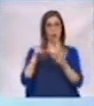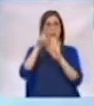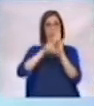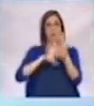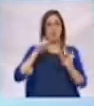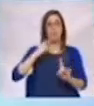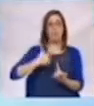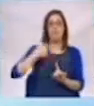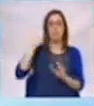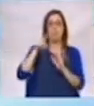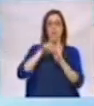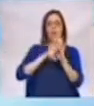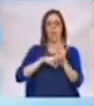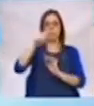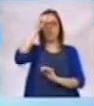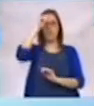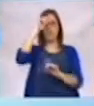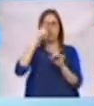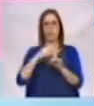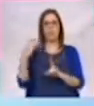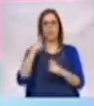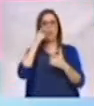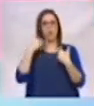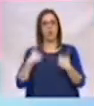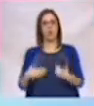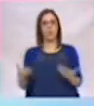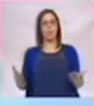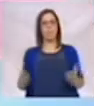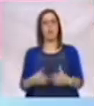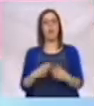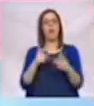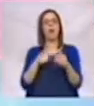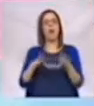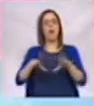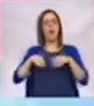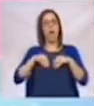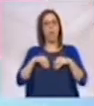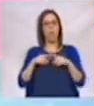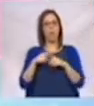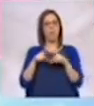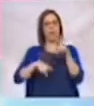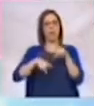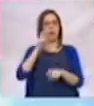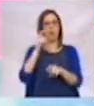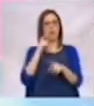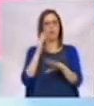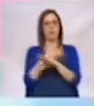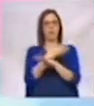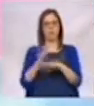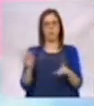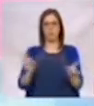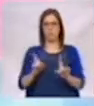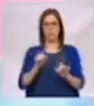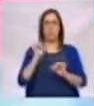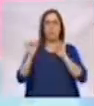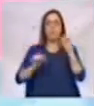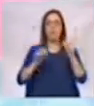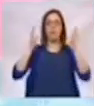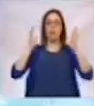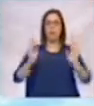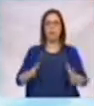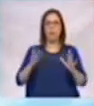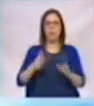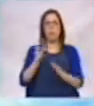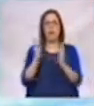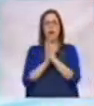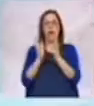quebra uma regra fundamental de respeito pelos direitos humanos, do acolhimento de refugiados sem distinção de nacionalidade,